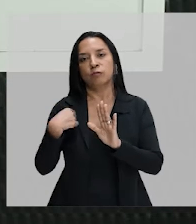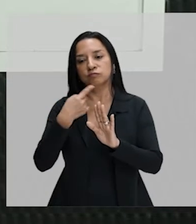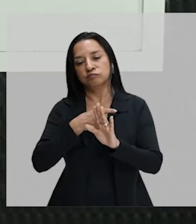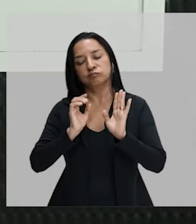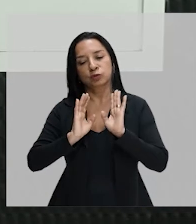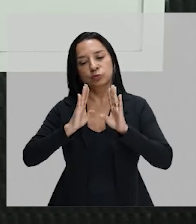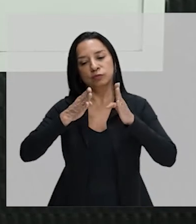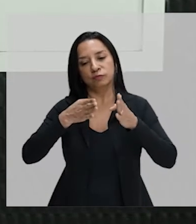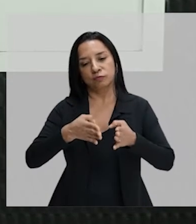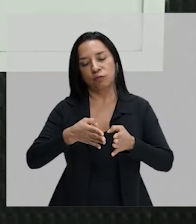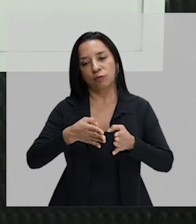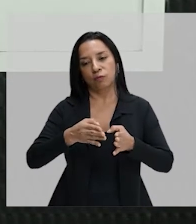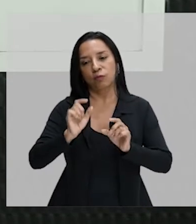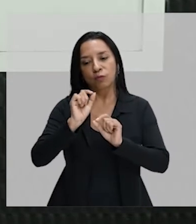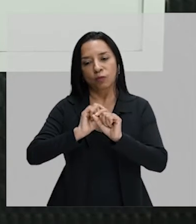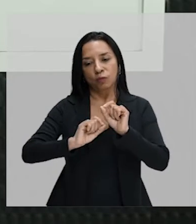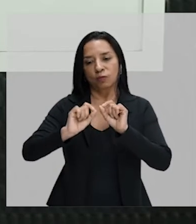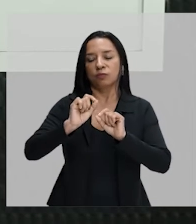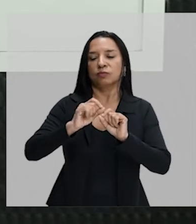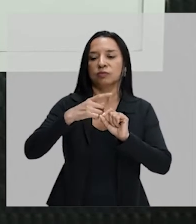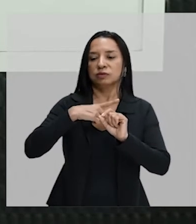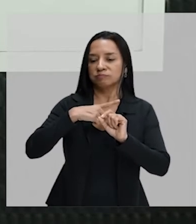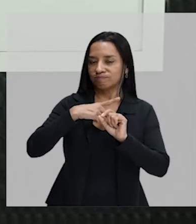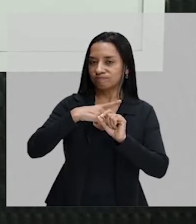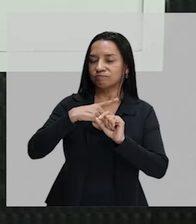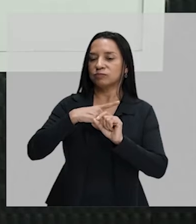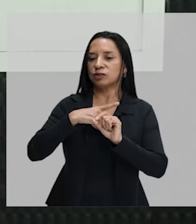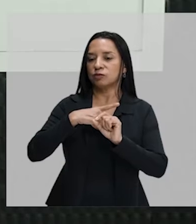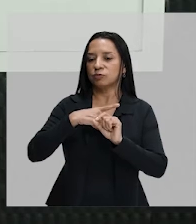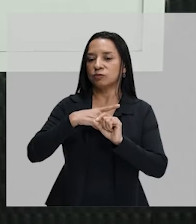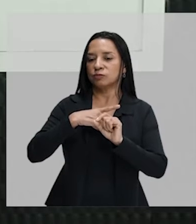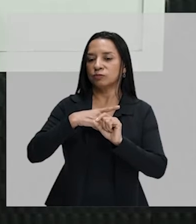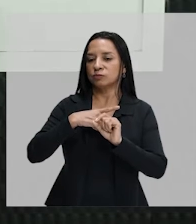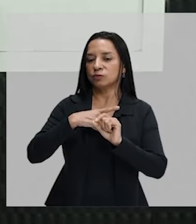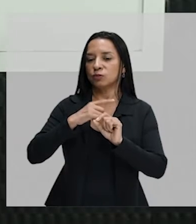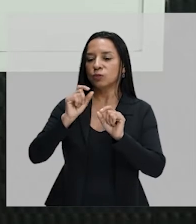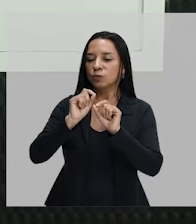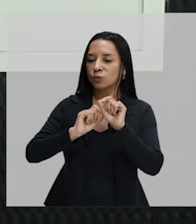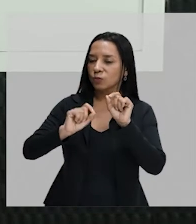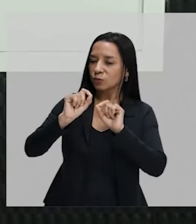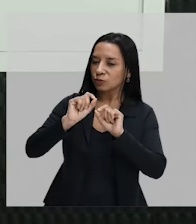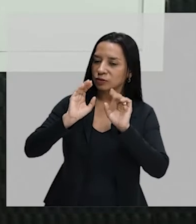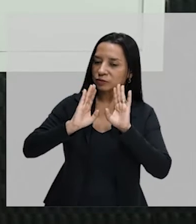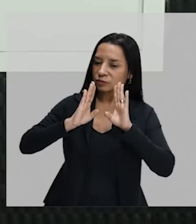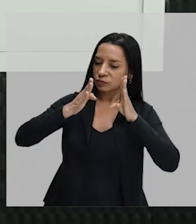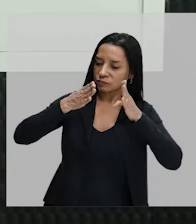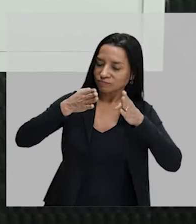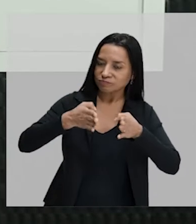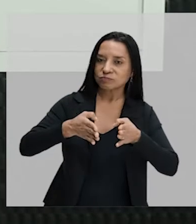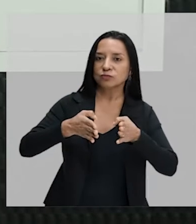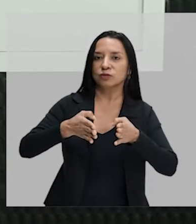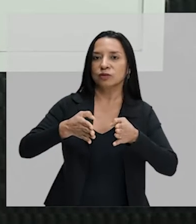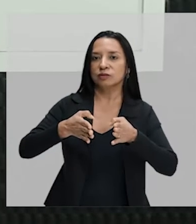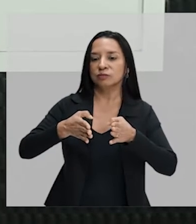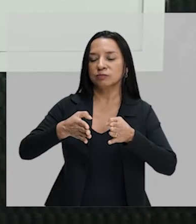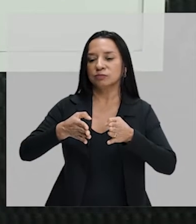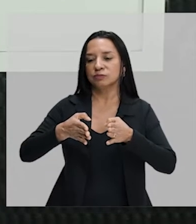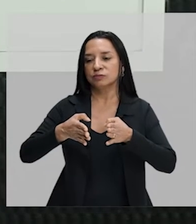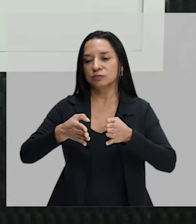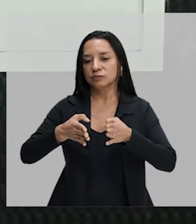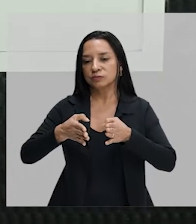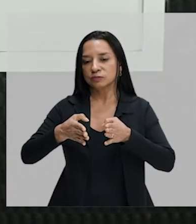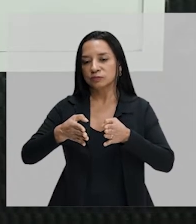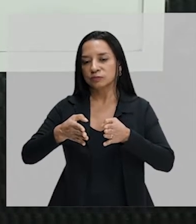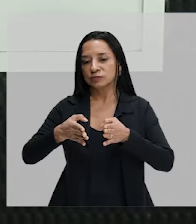intencionalidade, aquilo que carrega, aquilo que nós debruçamos ou jogamos sobre ou em cima